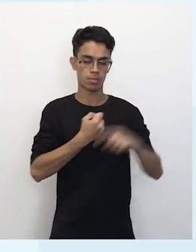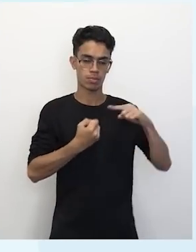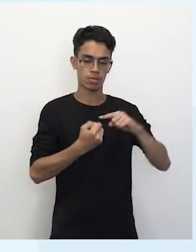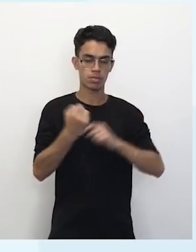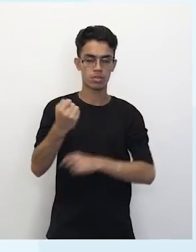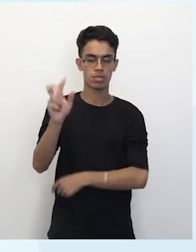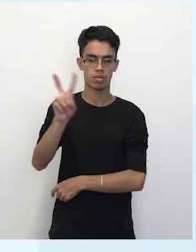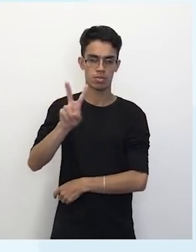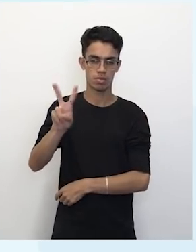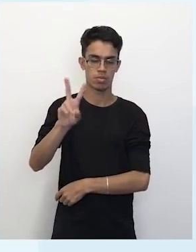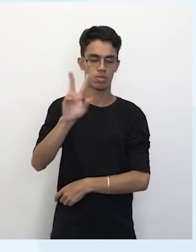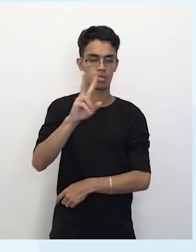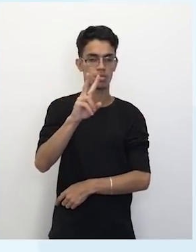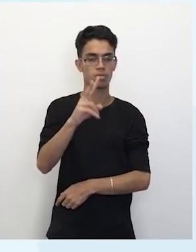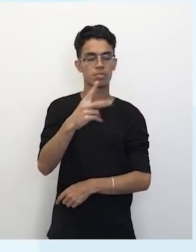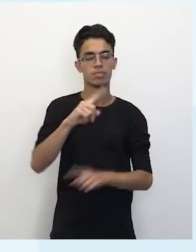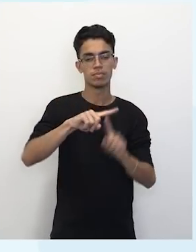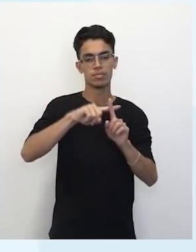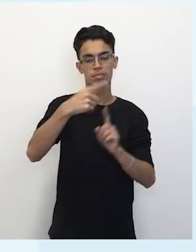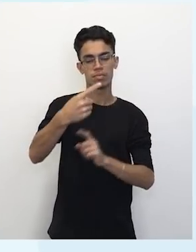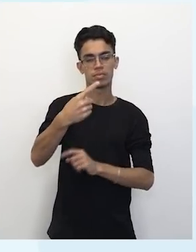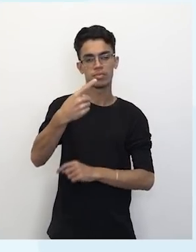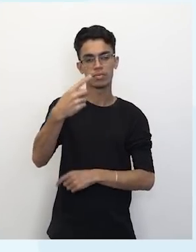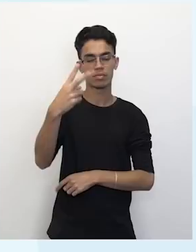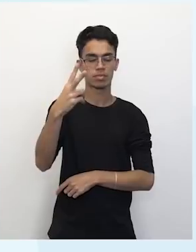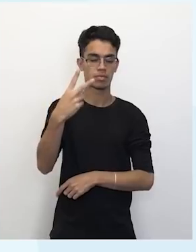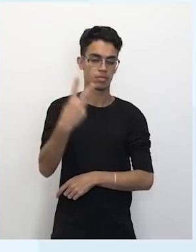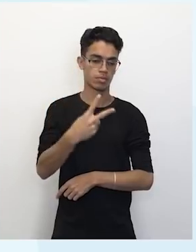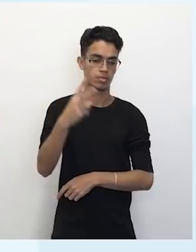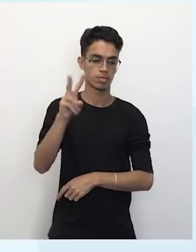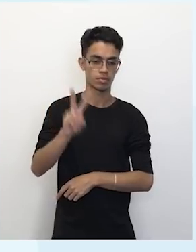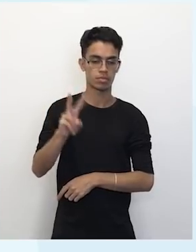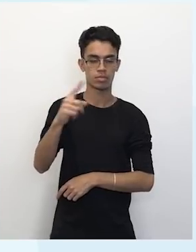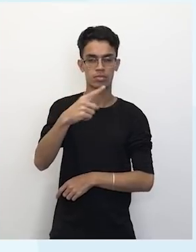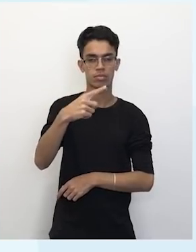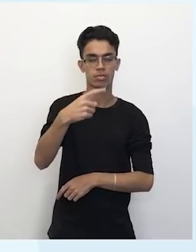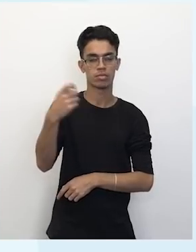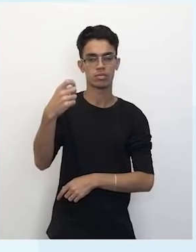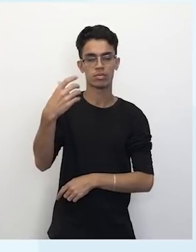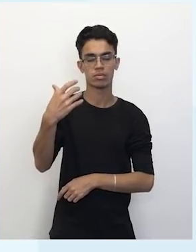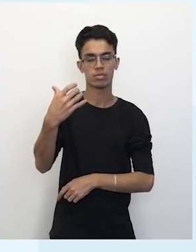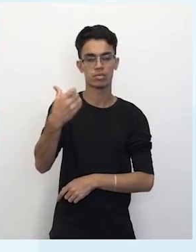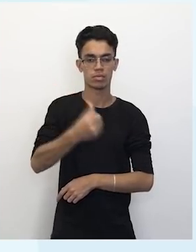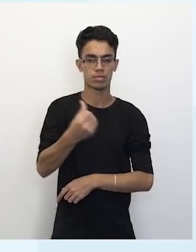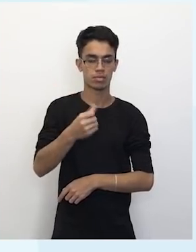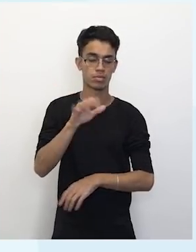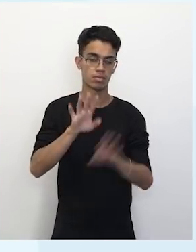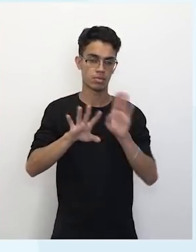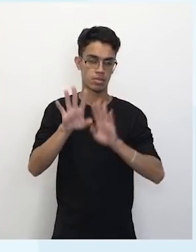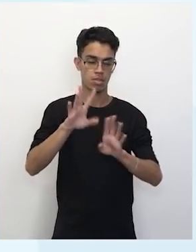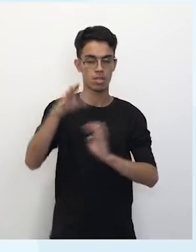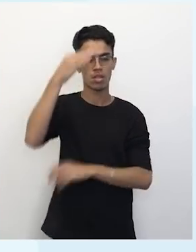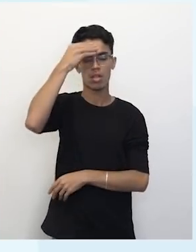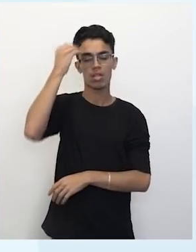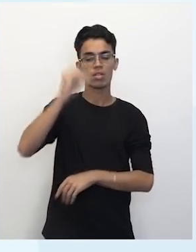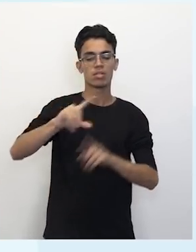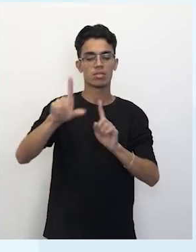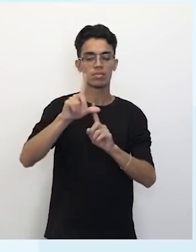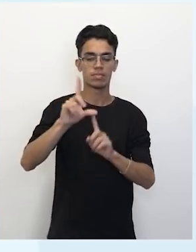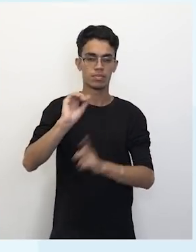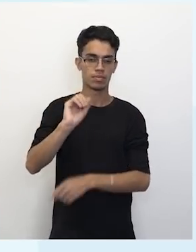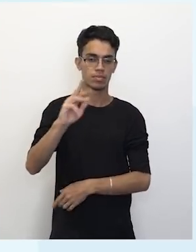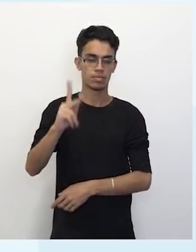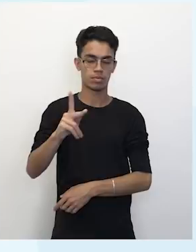vou somar o 2V com o 6. Tem que dar igual o triplo desse mesmo número. Cuidado, você não pode esquecer a letra, tá bom?